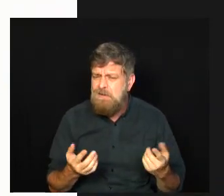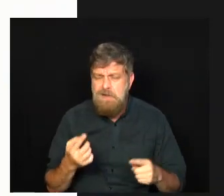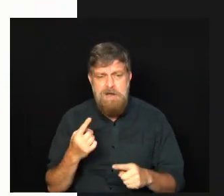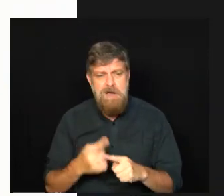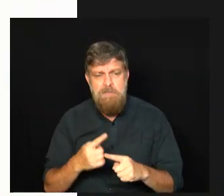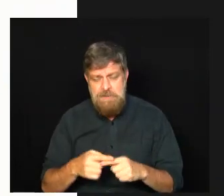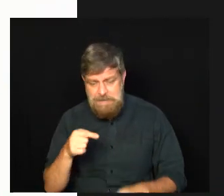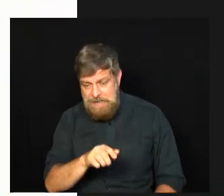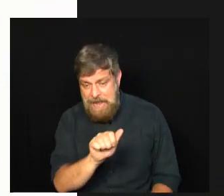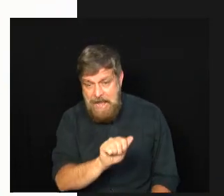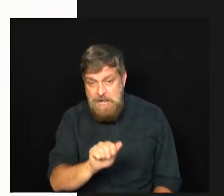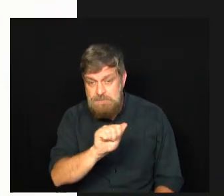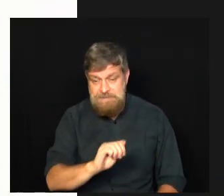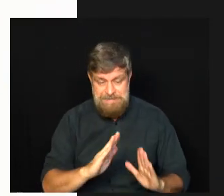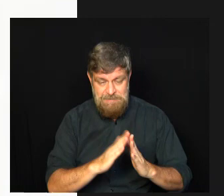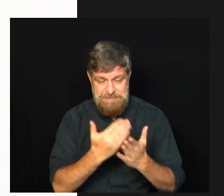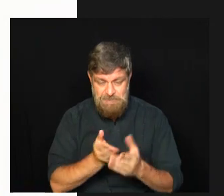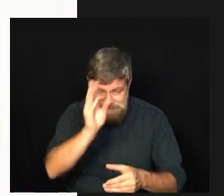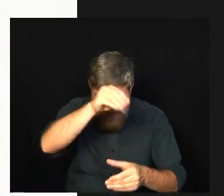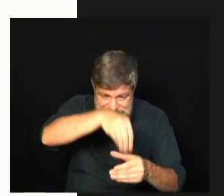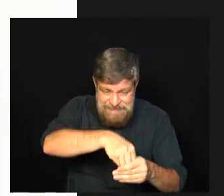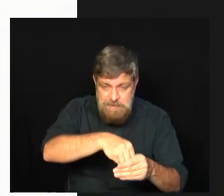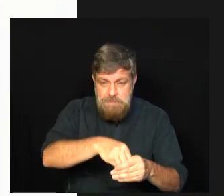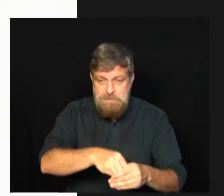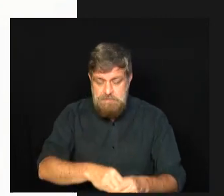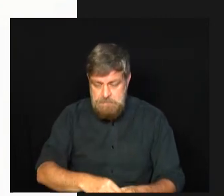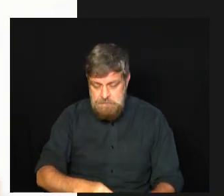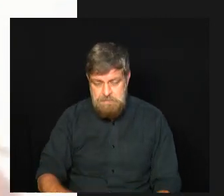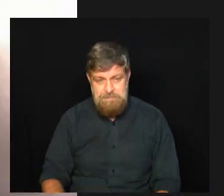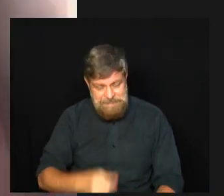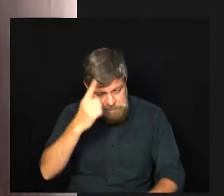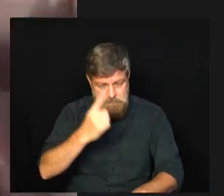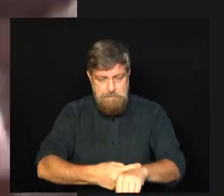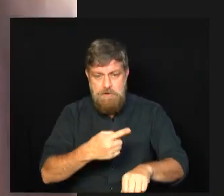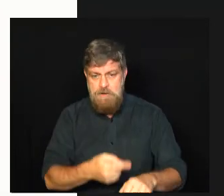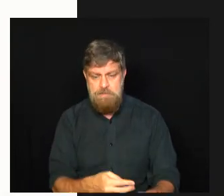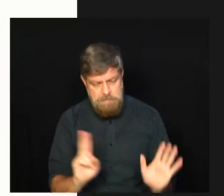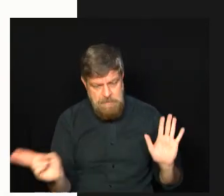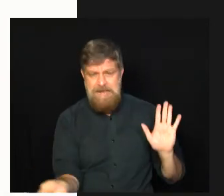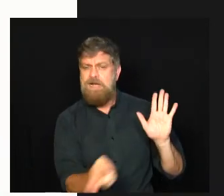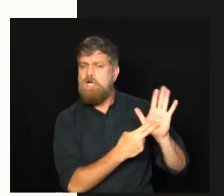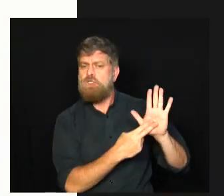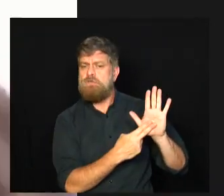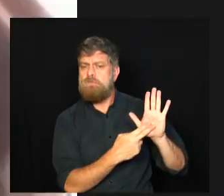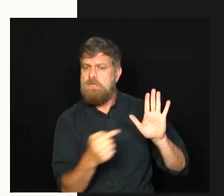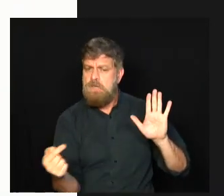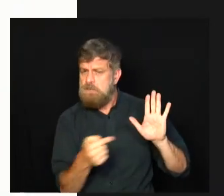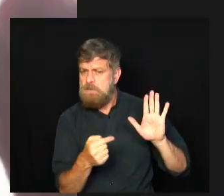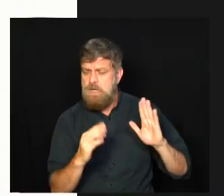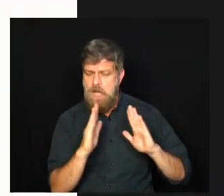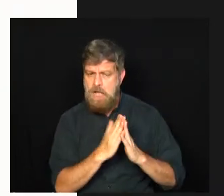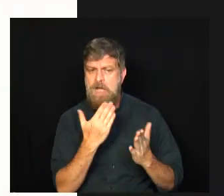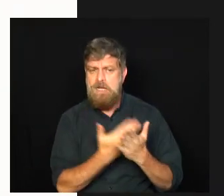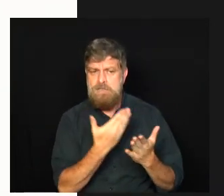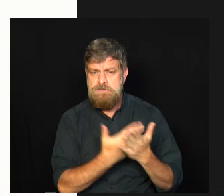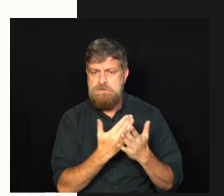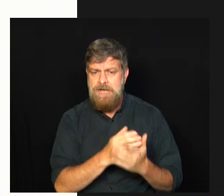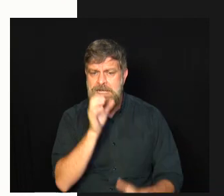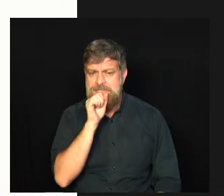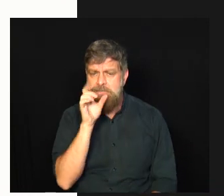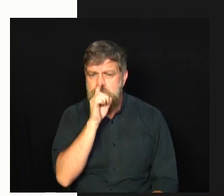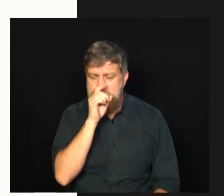esta Associação de Pais e Mestres, de repente, não assume de vez as escolas em fim de